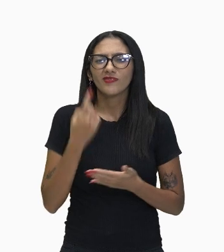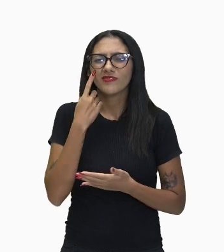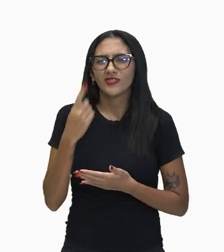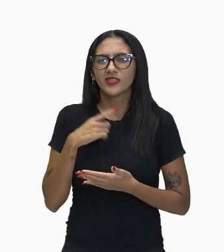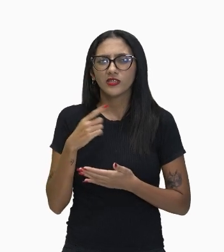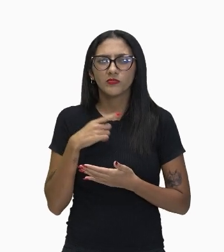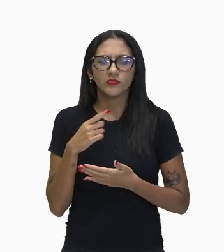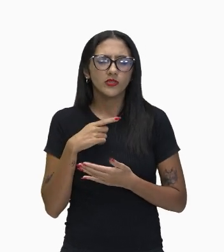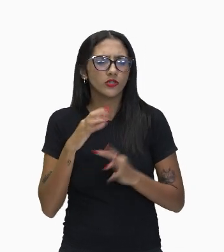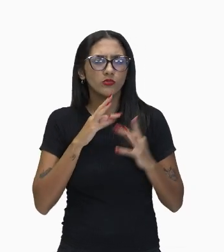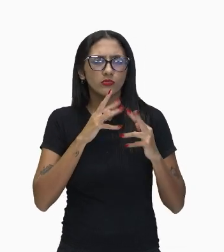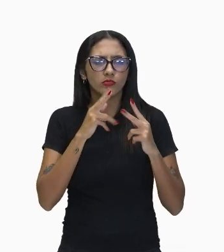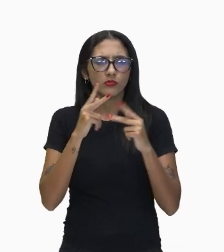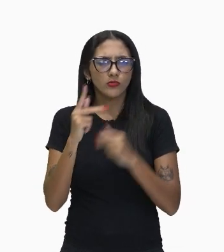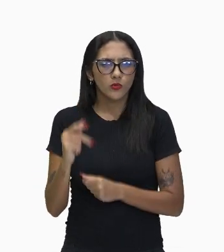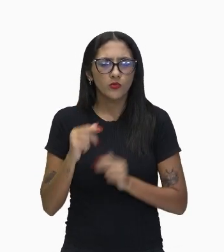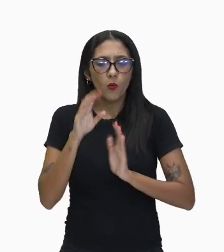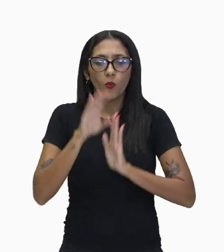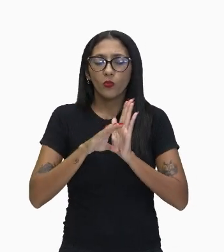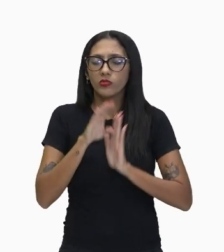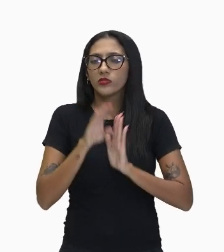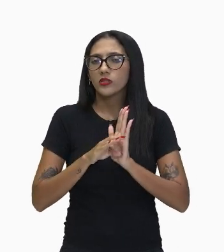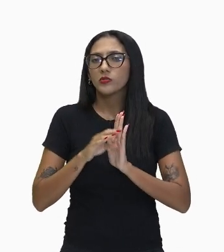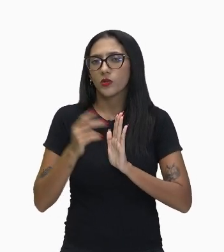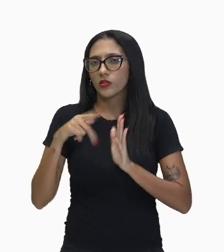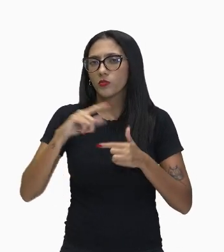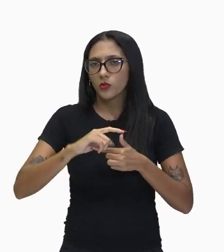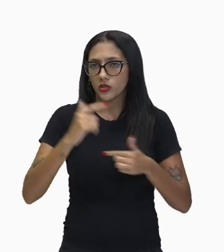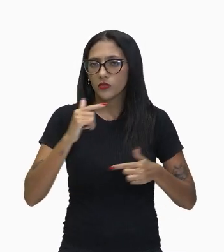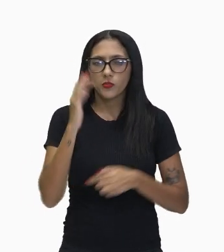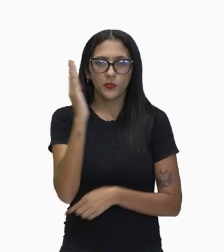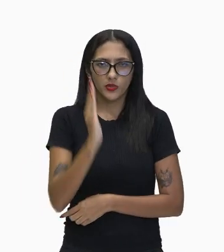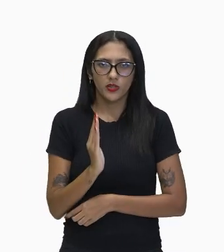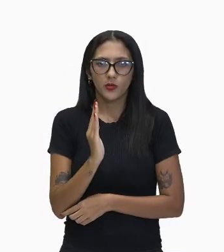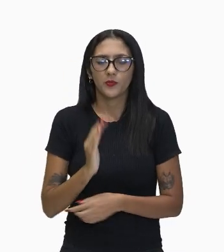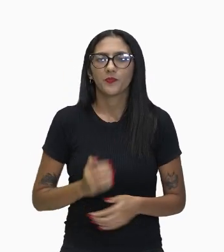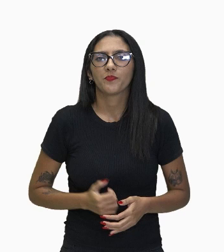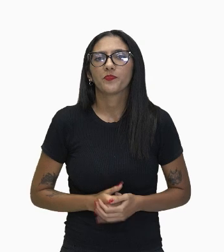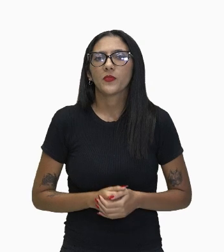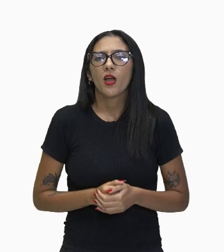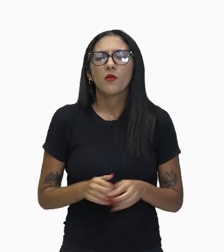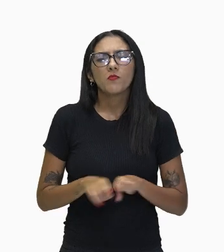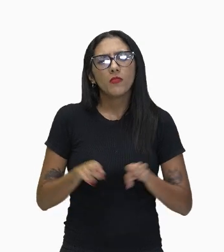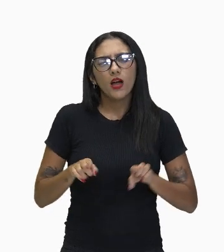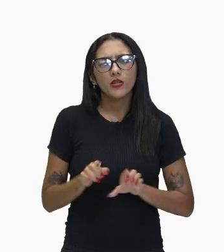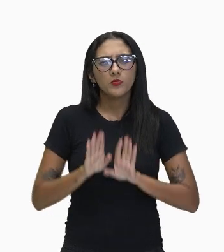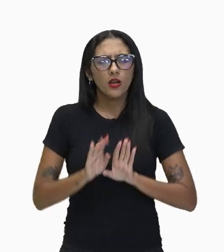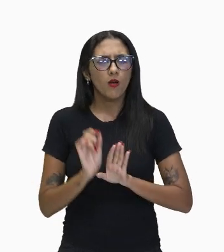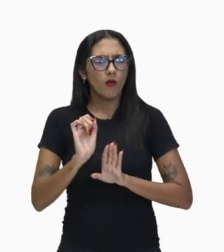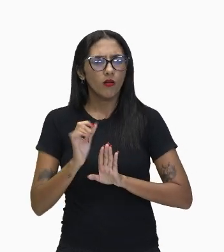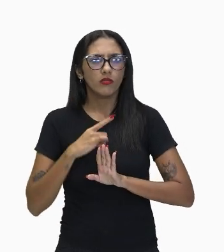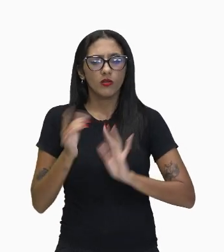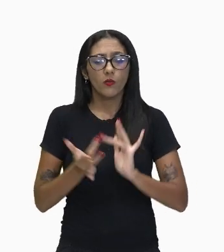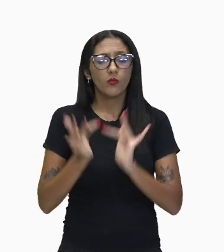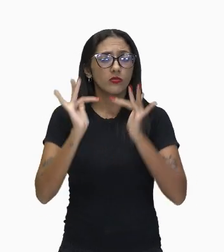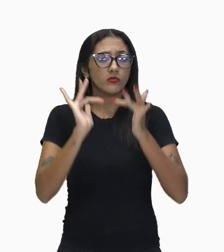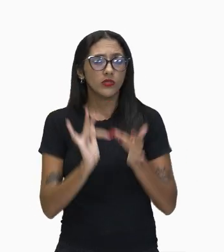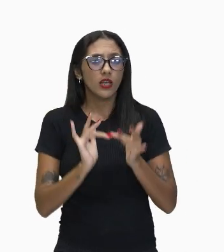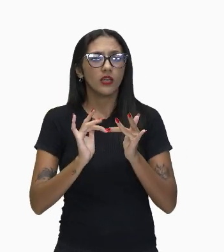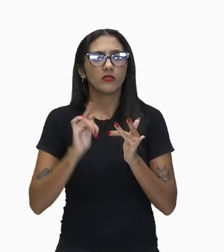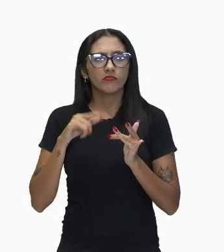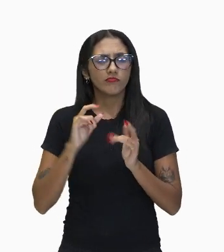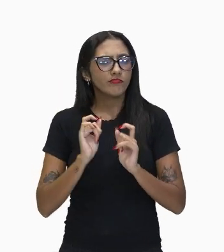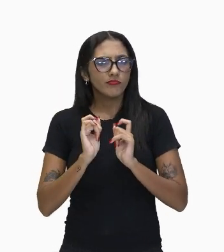que seria esse modernismo brasileiro, tá? E em que contexto esse modernismo vai se